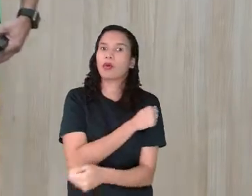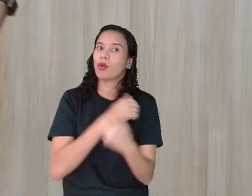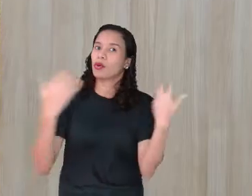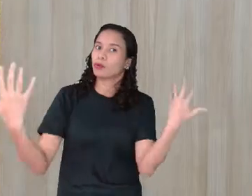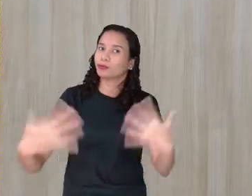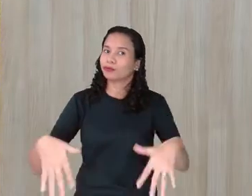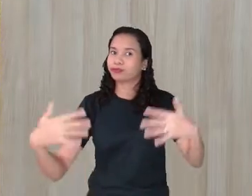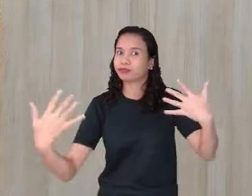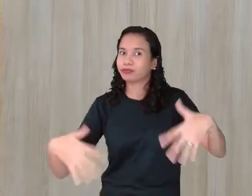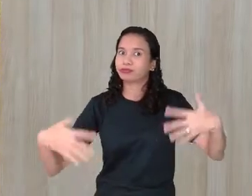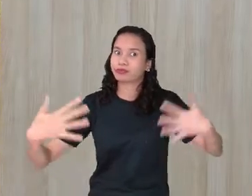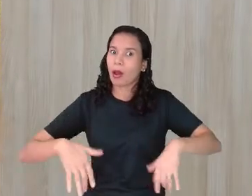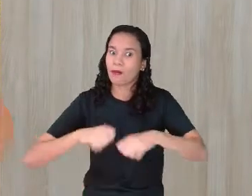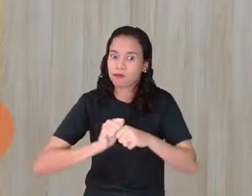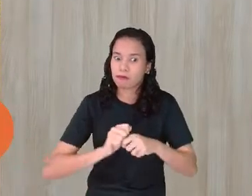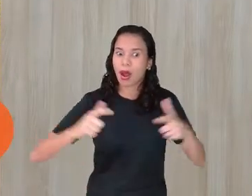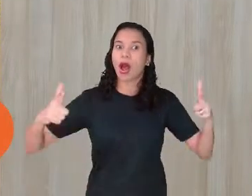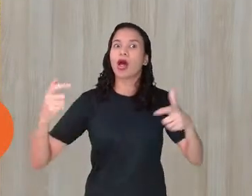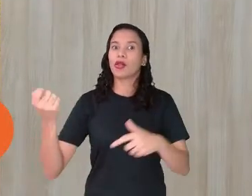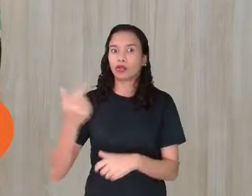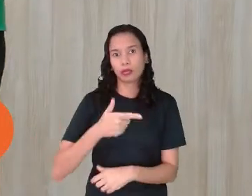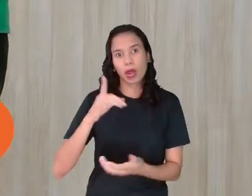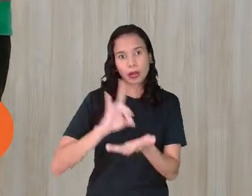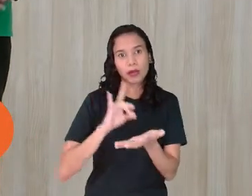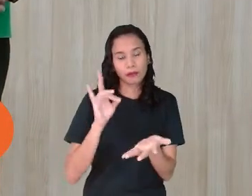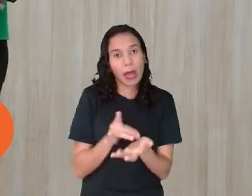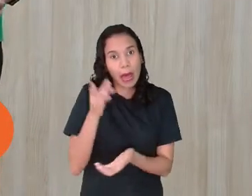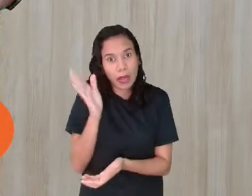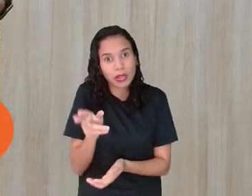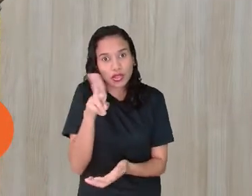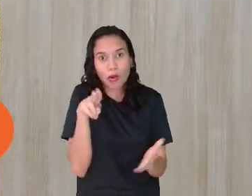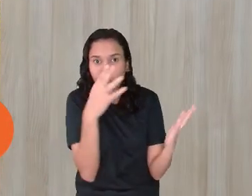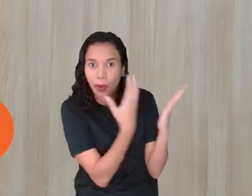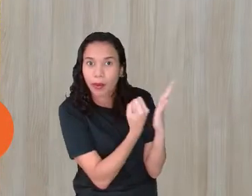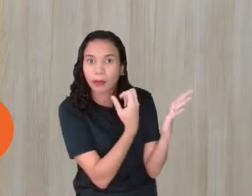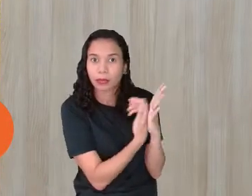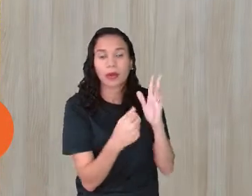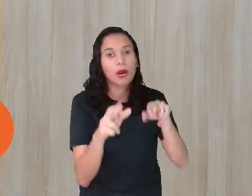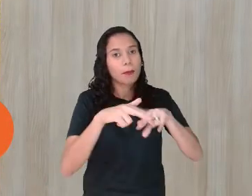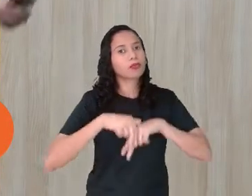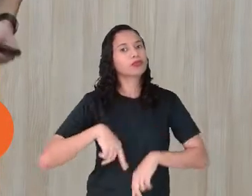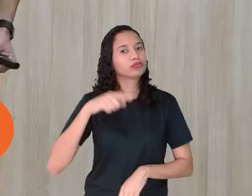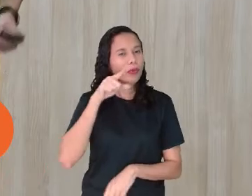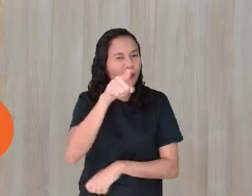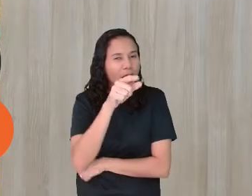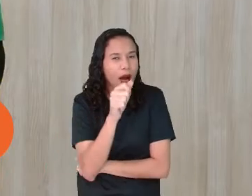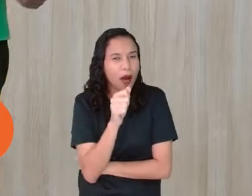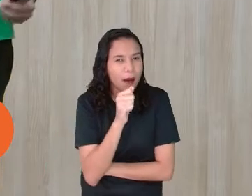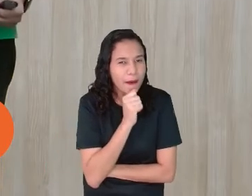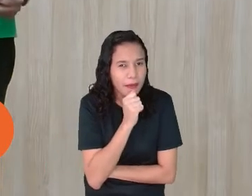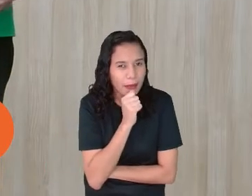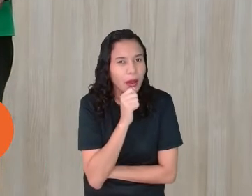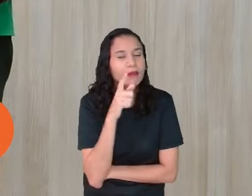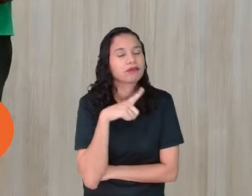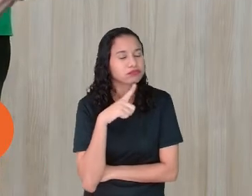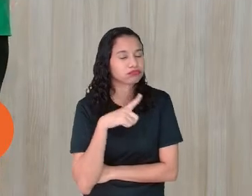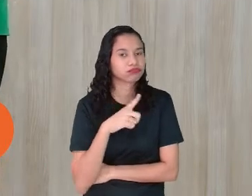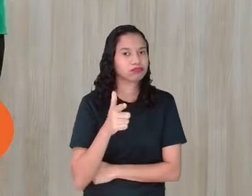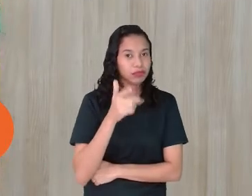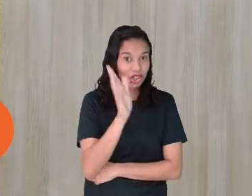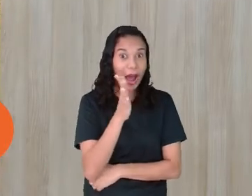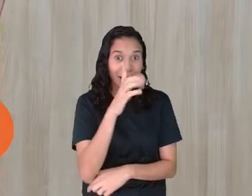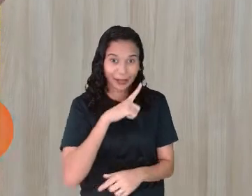rede é muito maior do que a quantidade de alunos que já baixaram aí o aplicativo. Então, se você já baixou esse